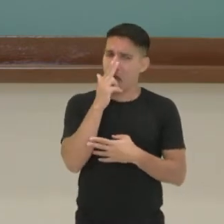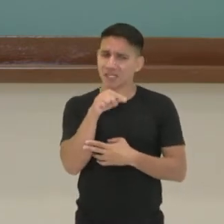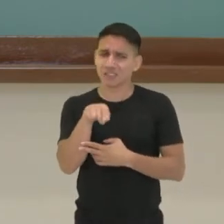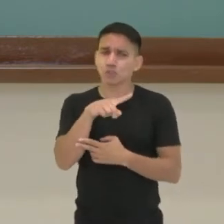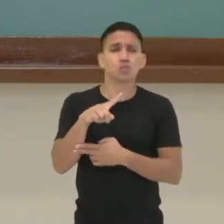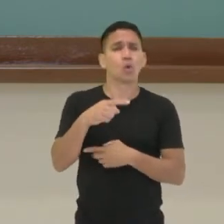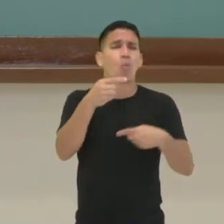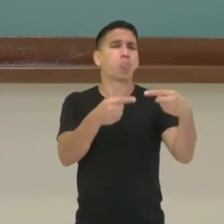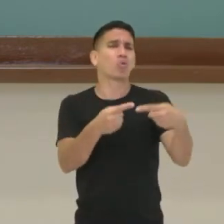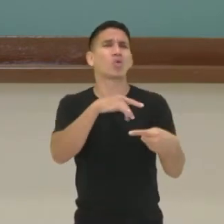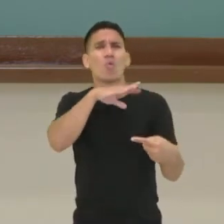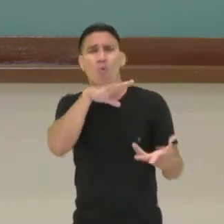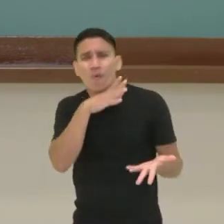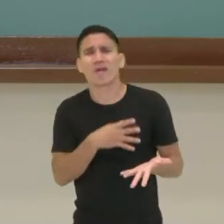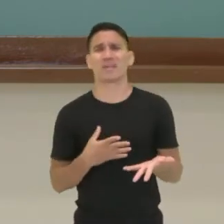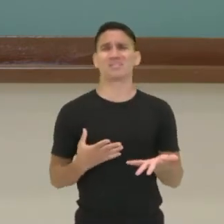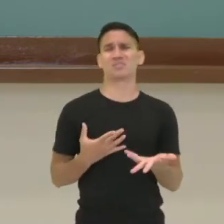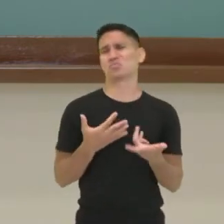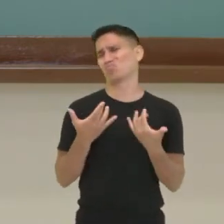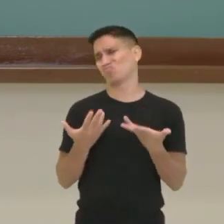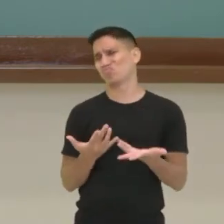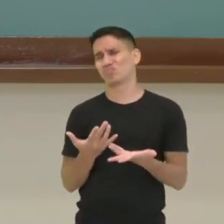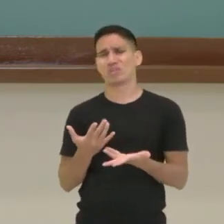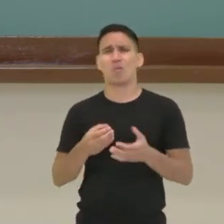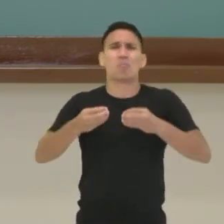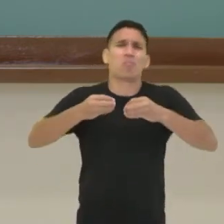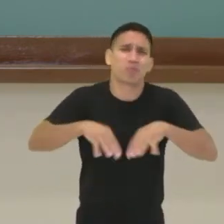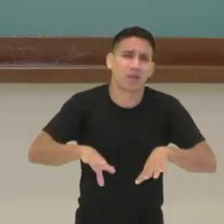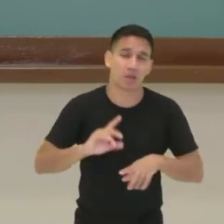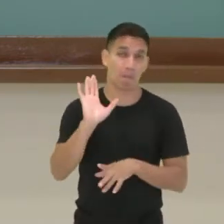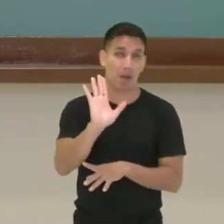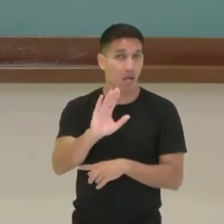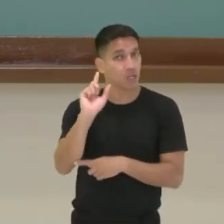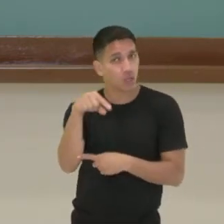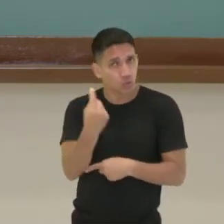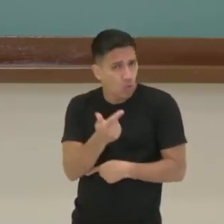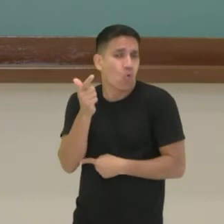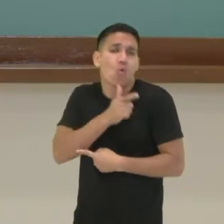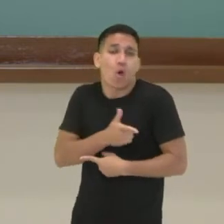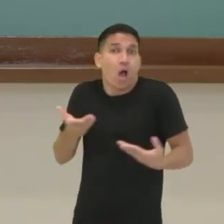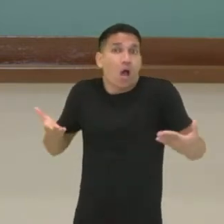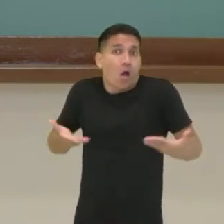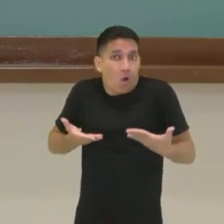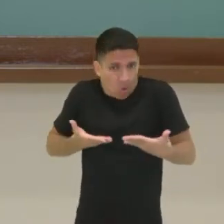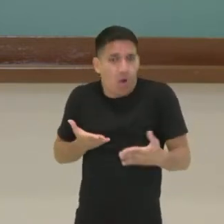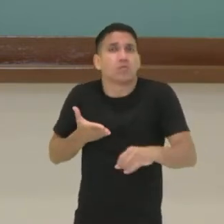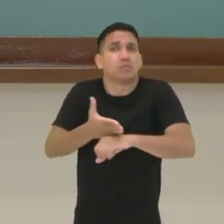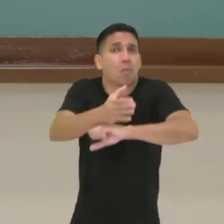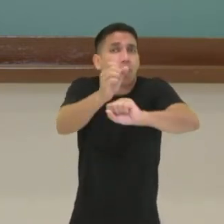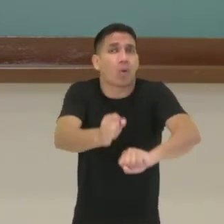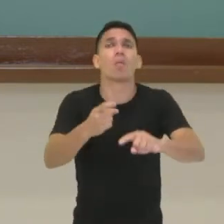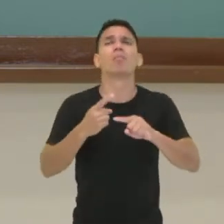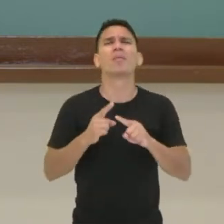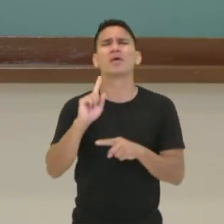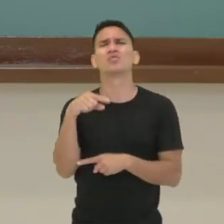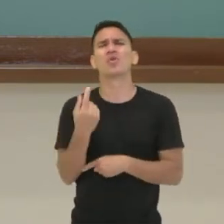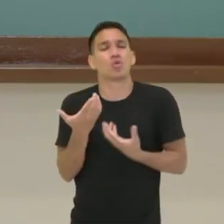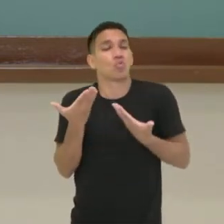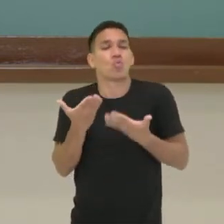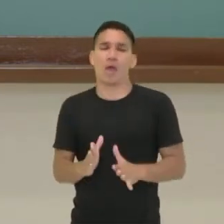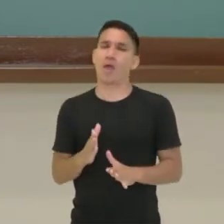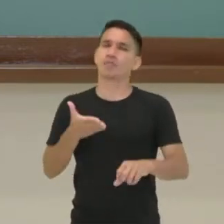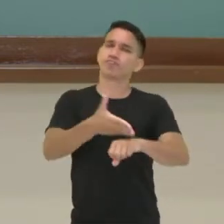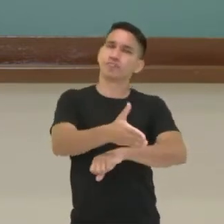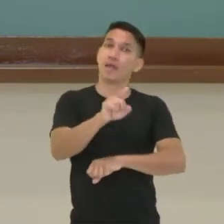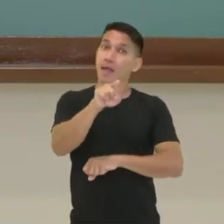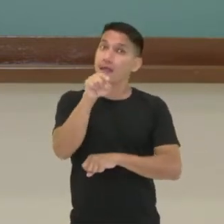algo ruim, algo sujo, né, sendo que nós temos essa possibilidade, né? Por que a gente abre mão da nossa voz? Essa é a questão que